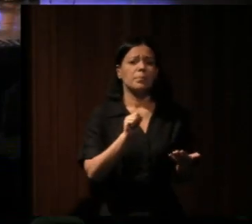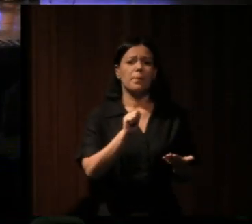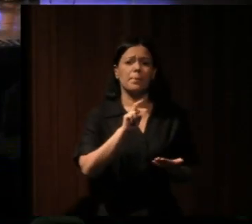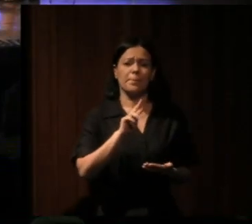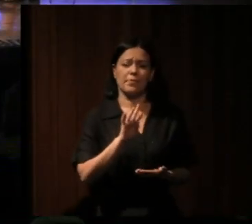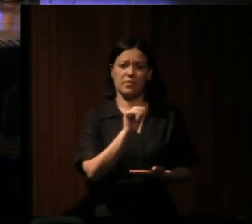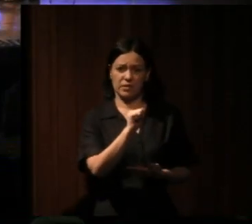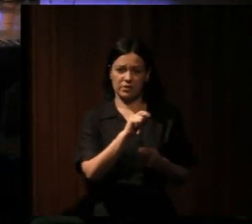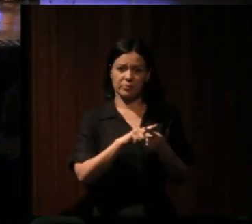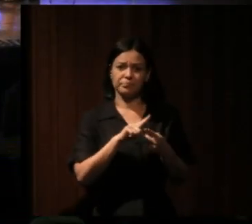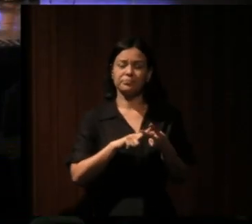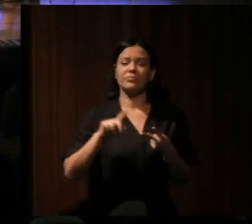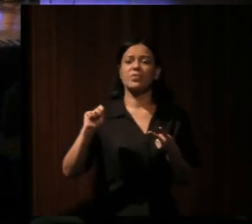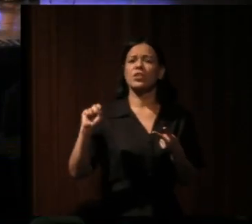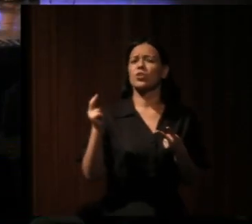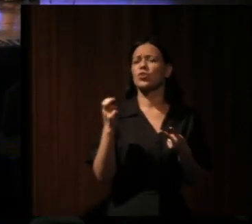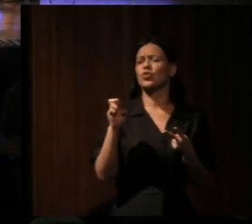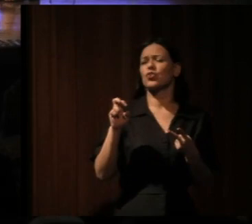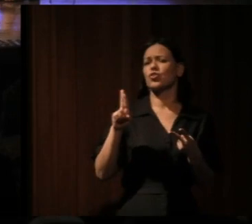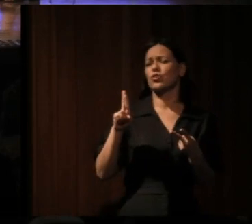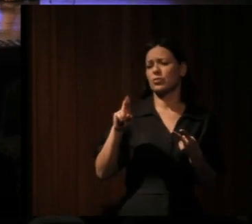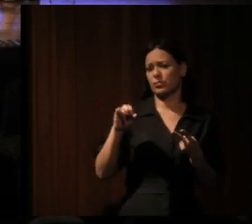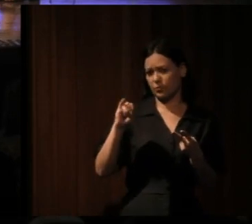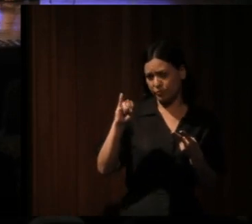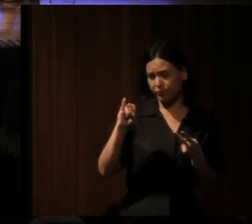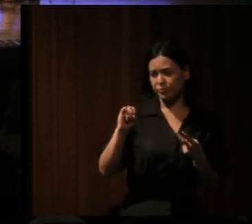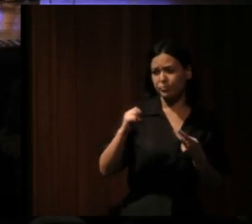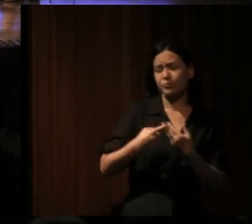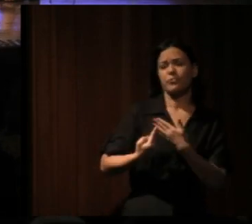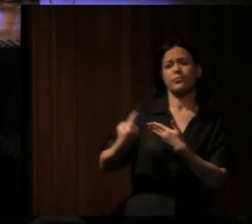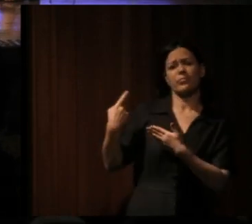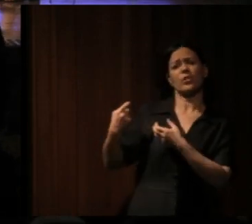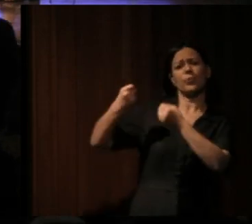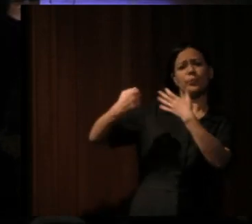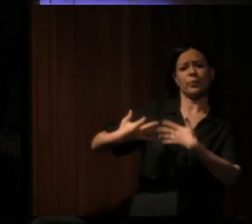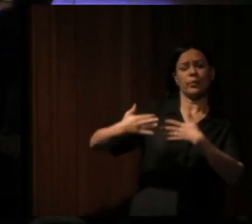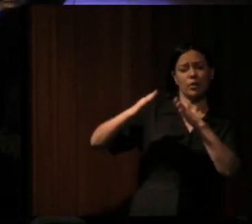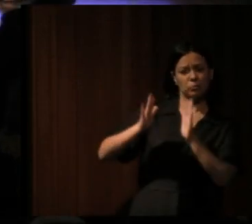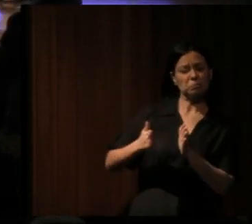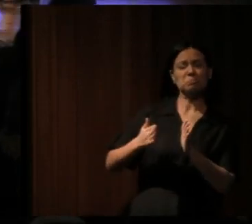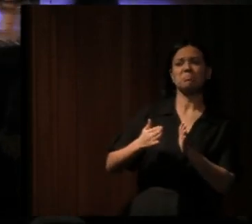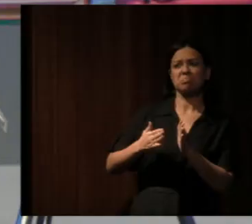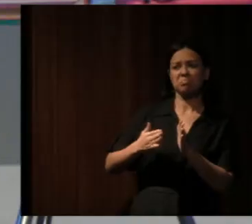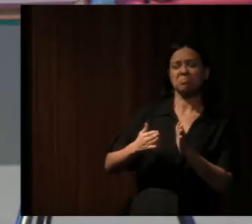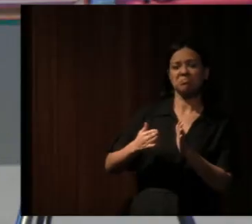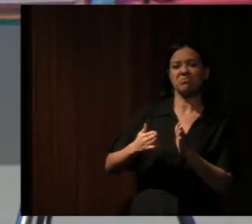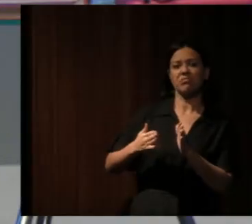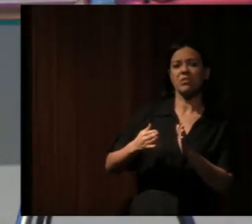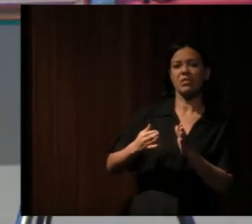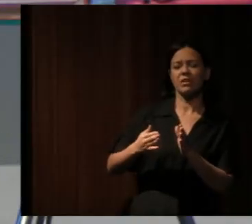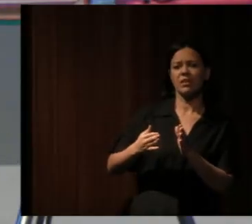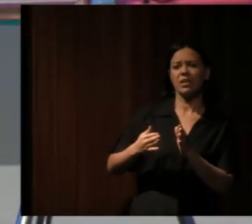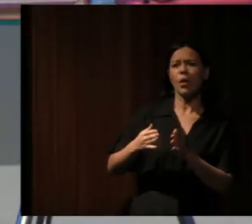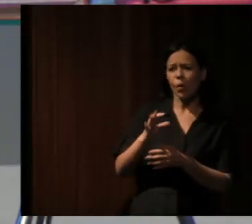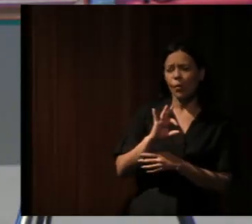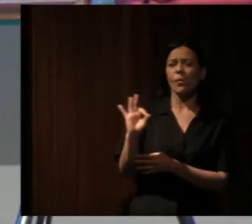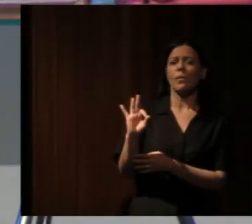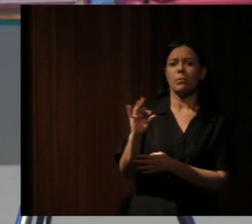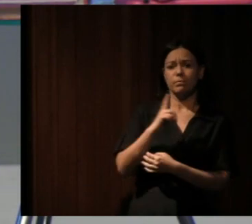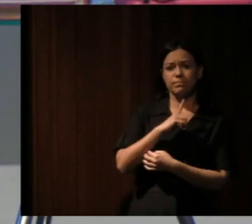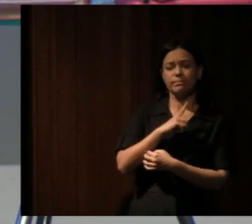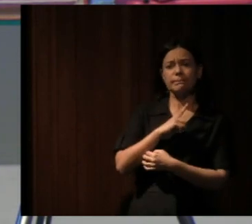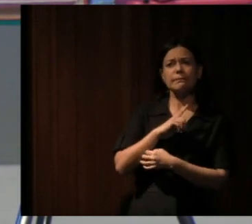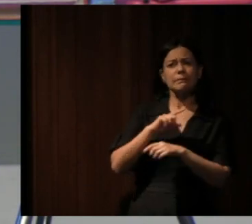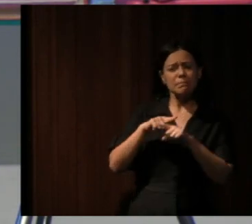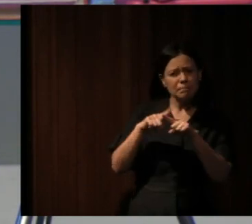sherry trouxe trouxe aqui eh anteriormente uma coisa que eu achei incrível uma é que é óbvia mas que a gente não para